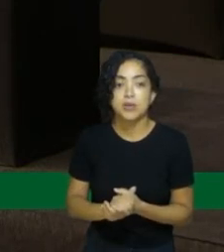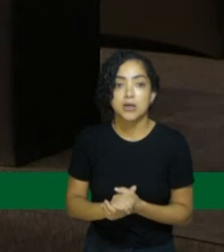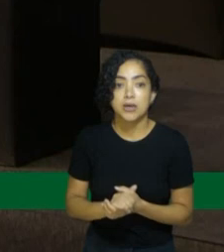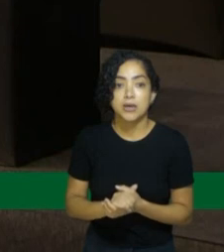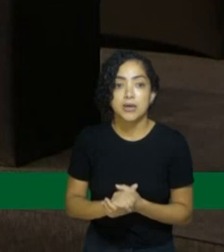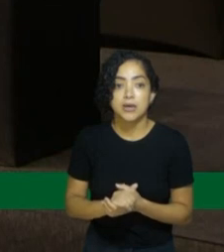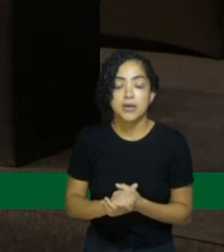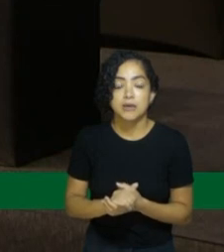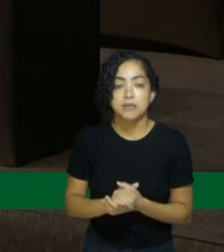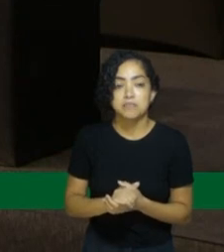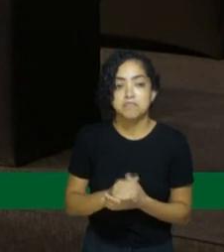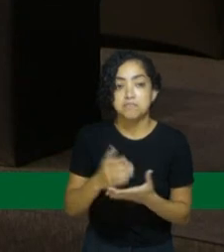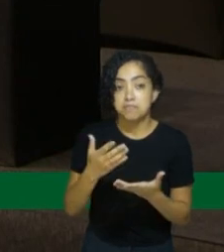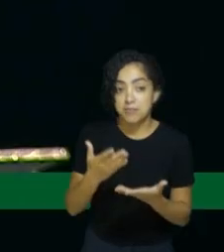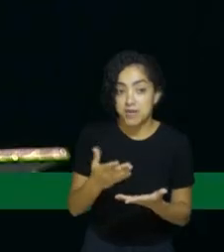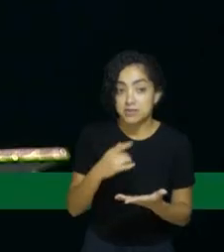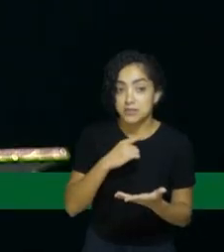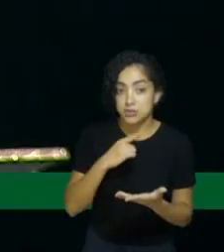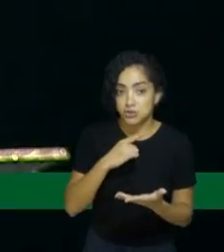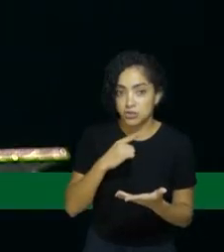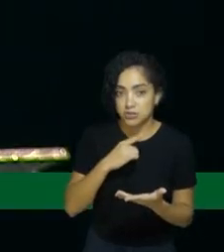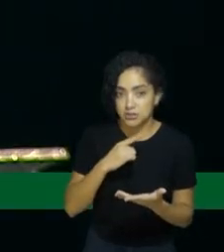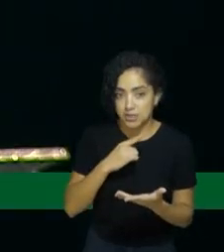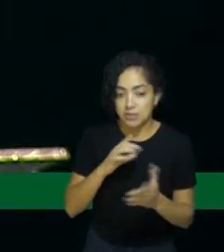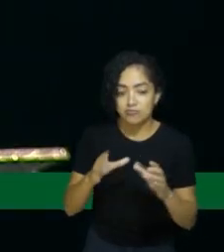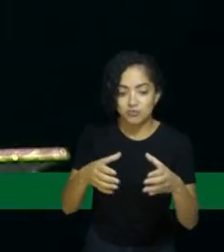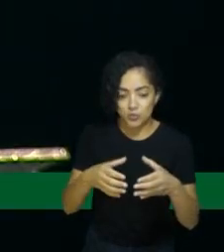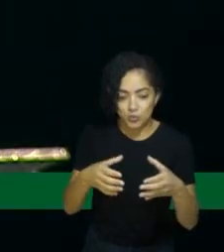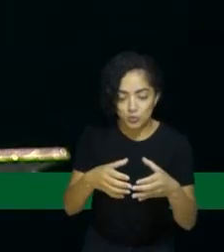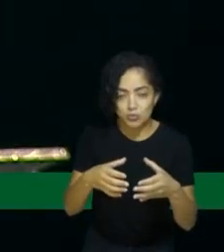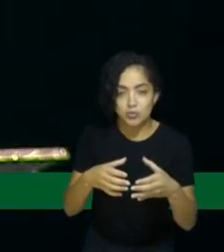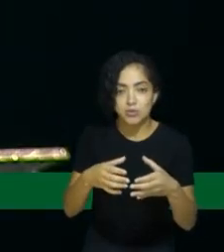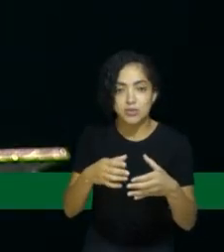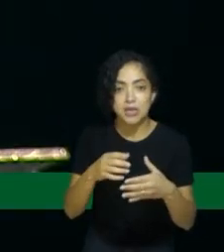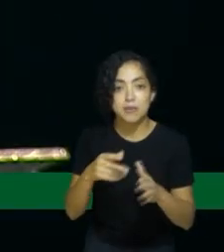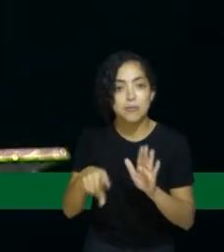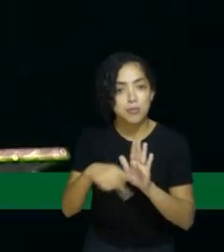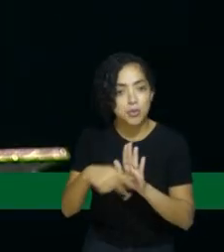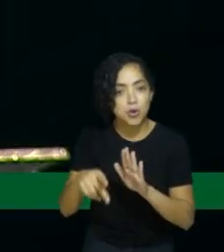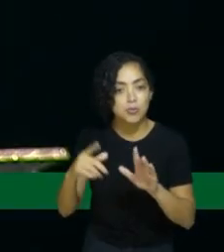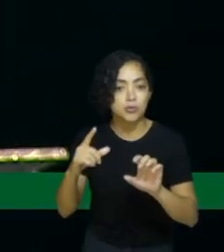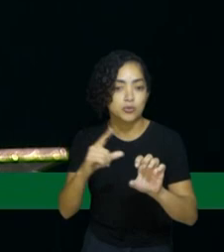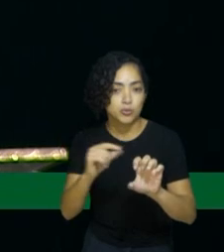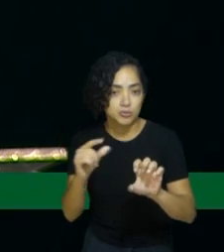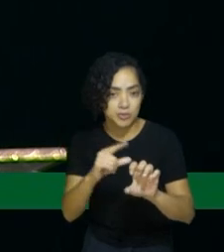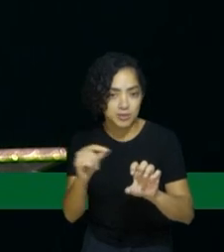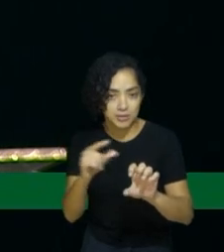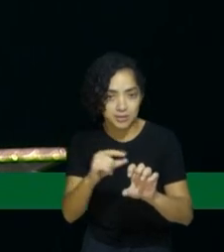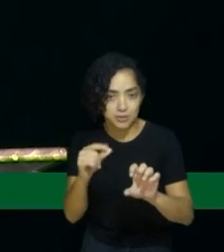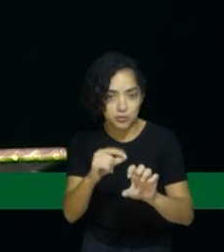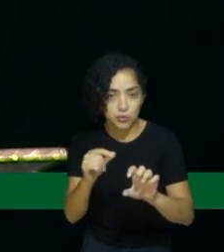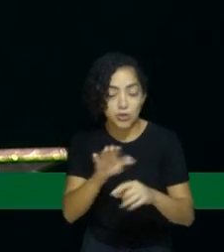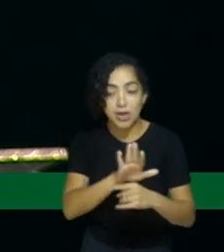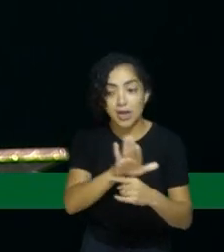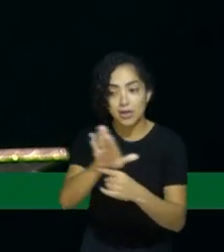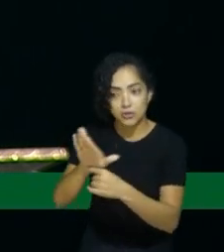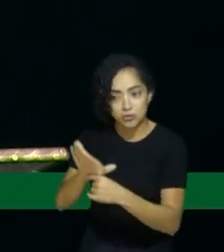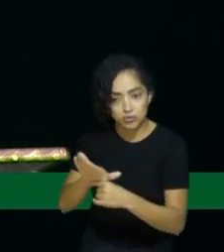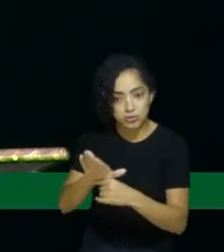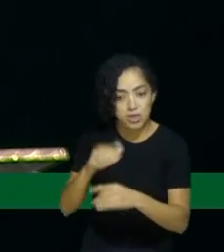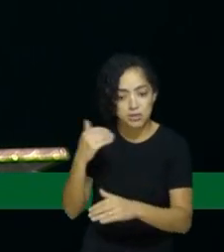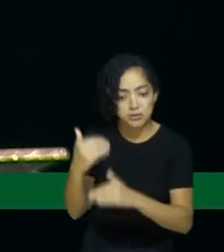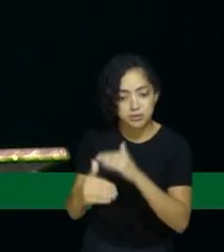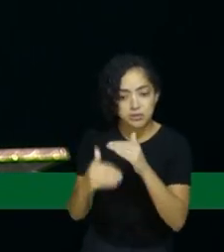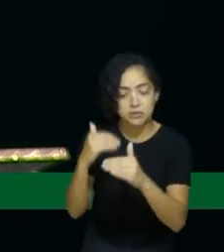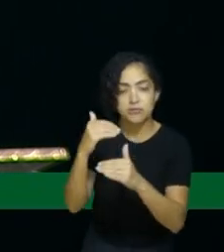tê-la mas nós temos um partido é o partido do Empreendedor e com ele vamos eh ajudá-lo e vamos em frente